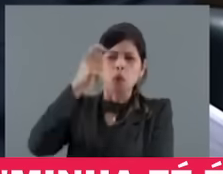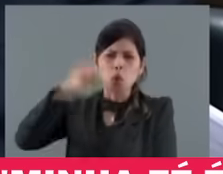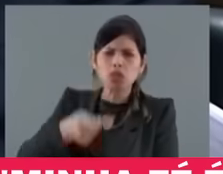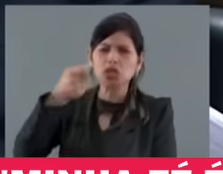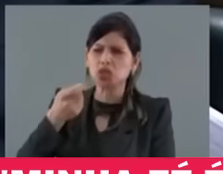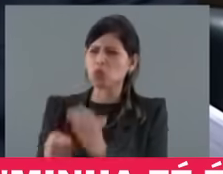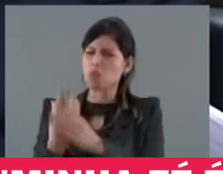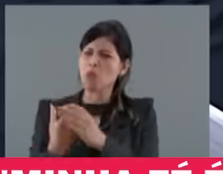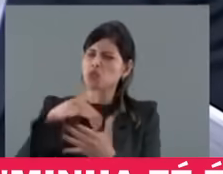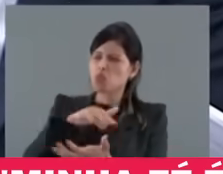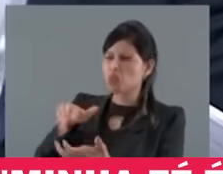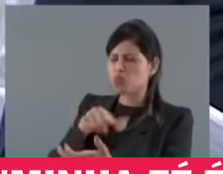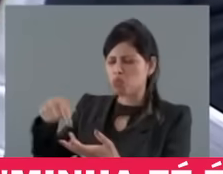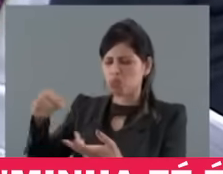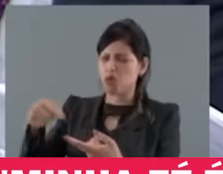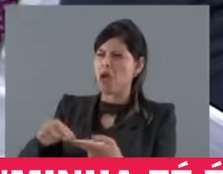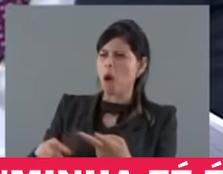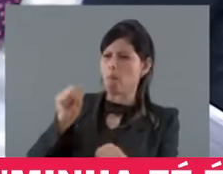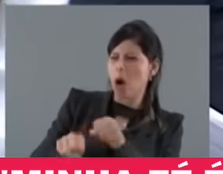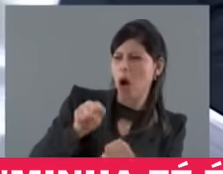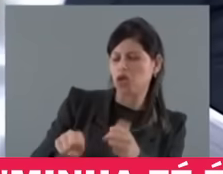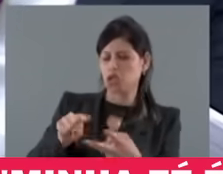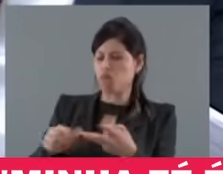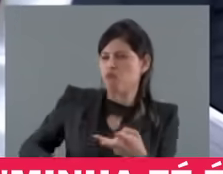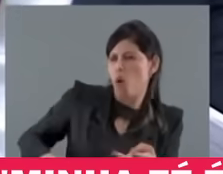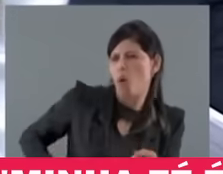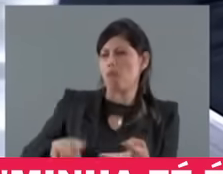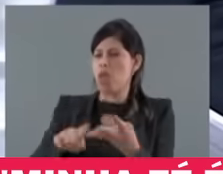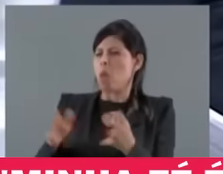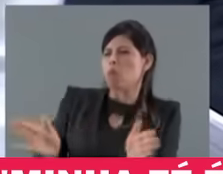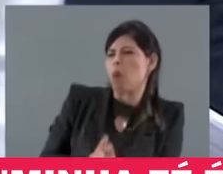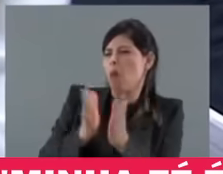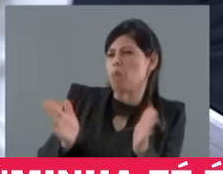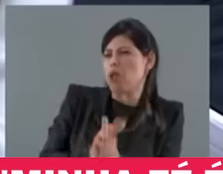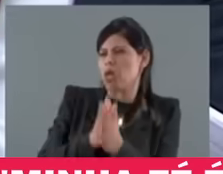Ditaduras, mortes, fome, miséria.